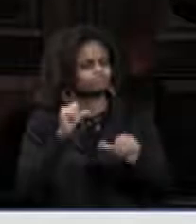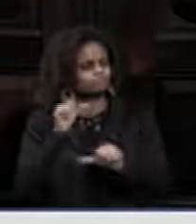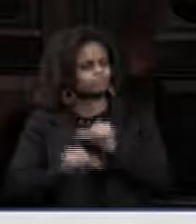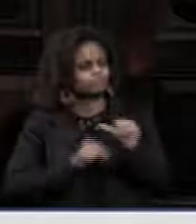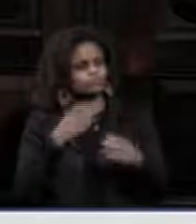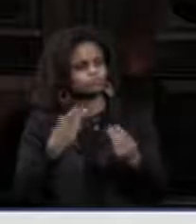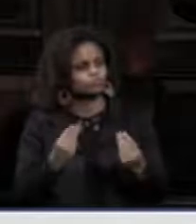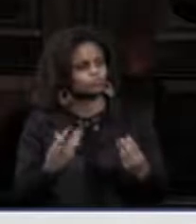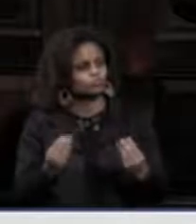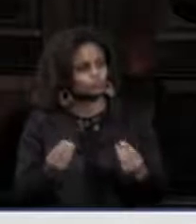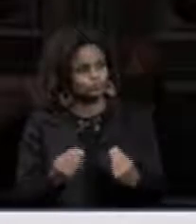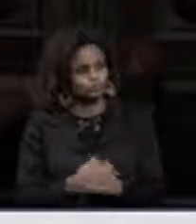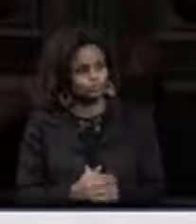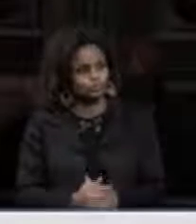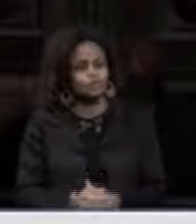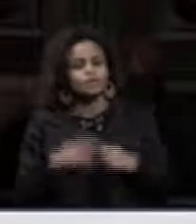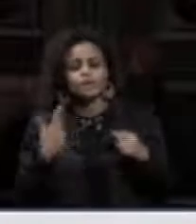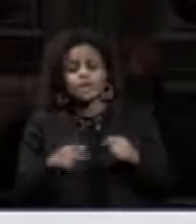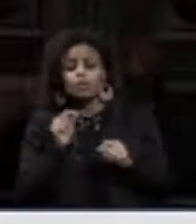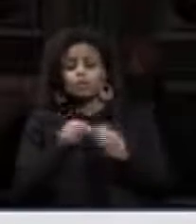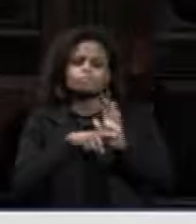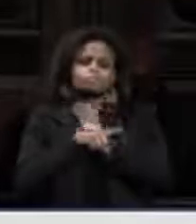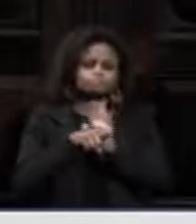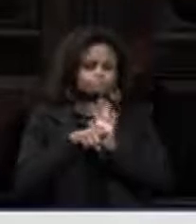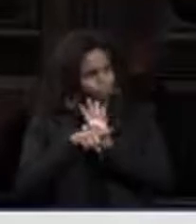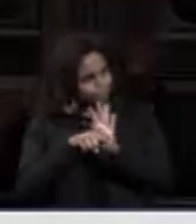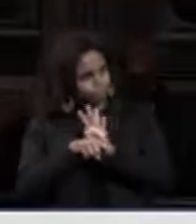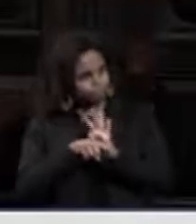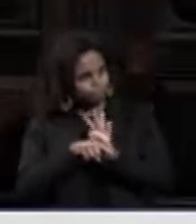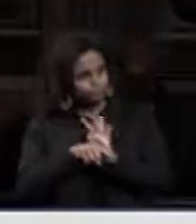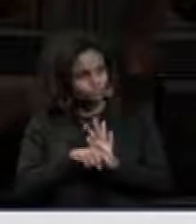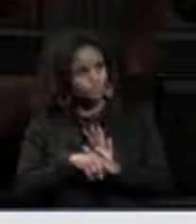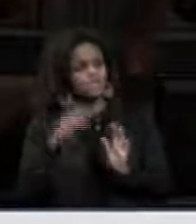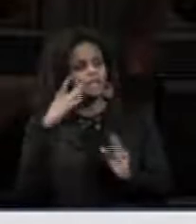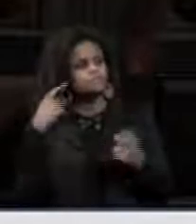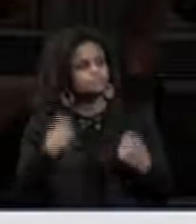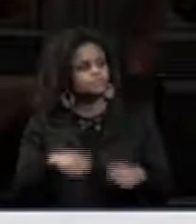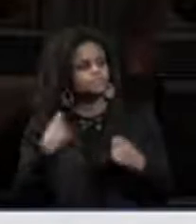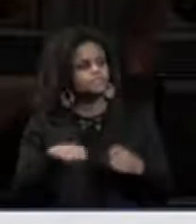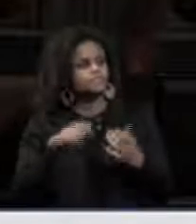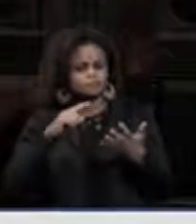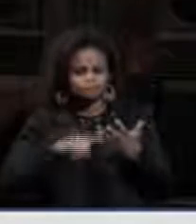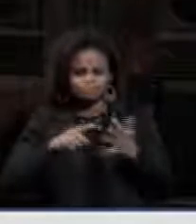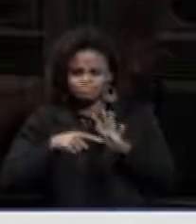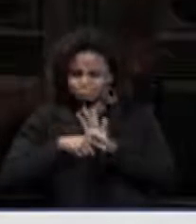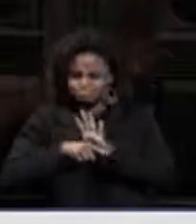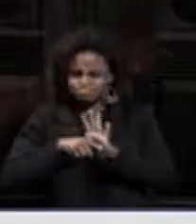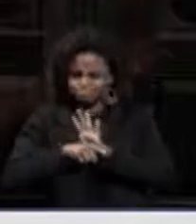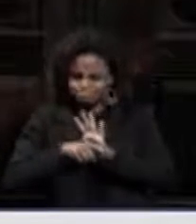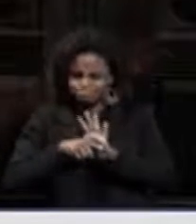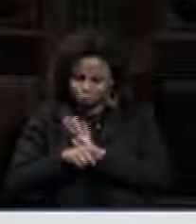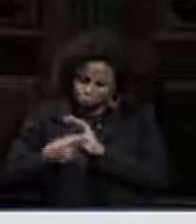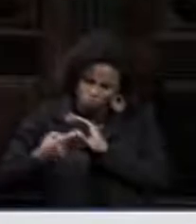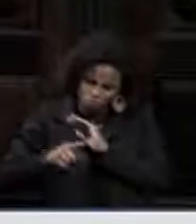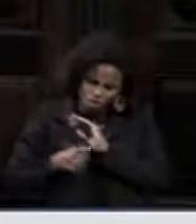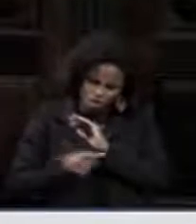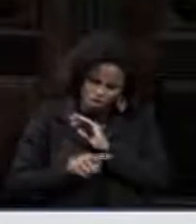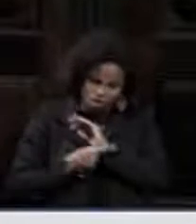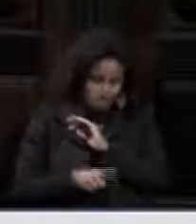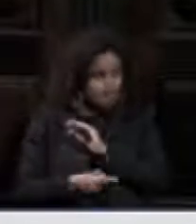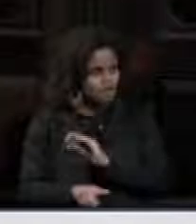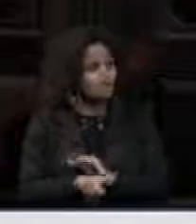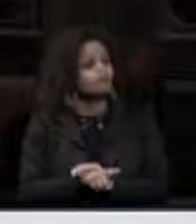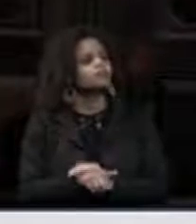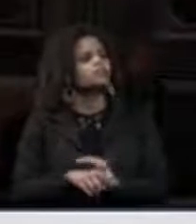a partir de uma revisão que eu acho que tem que ser criteriosa e realmente com um grau de profundidade